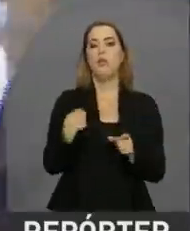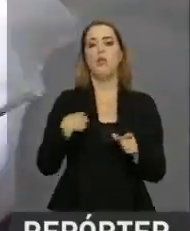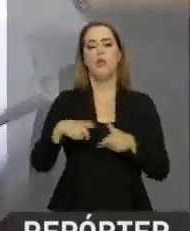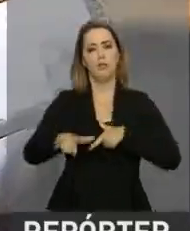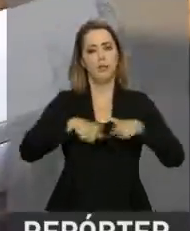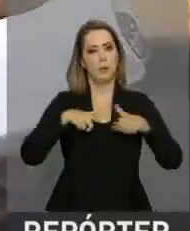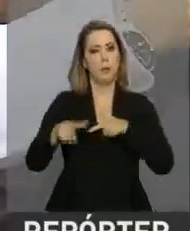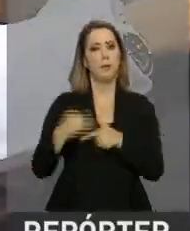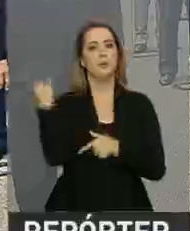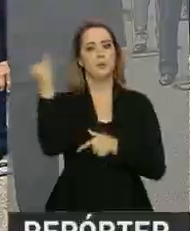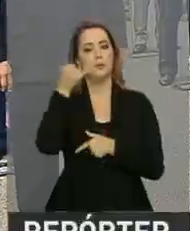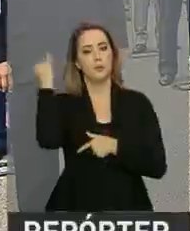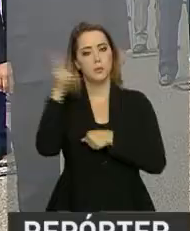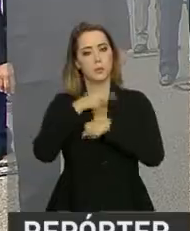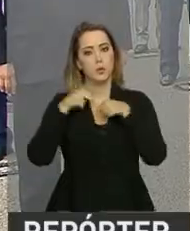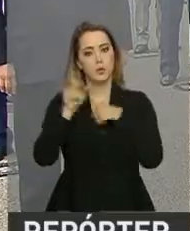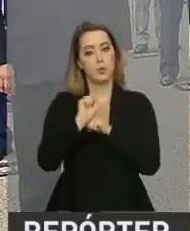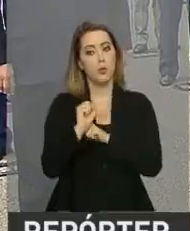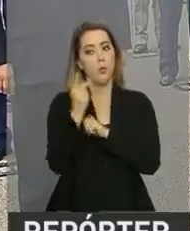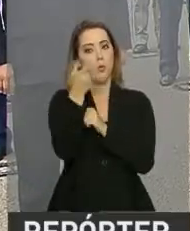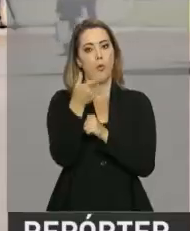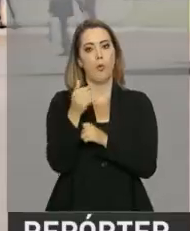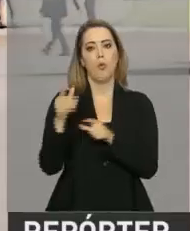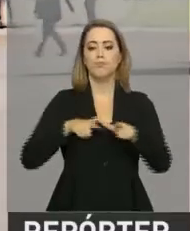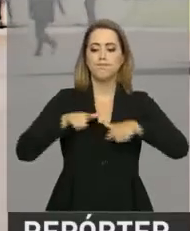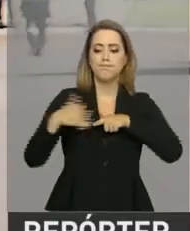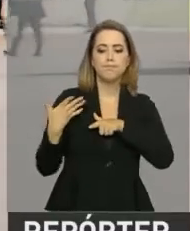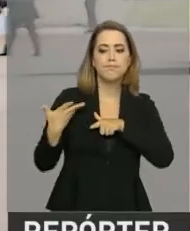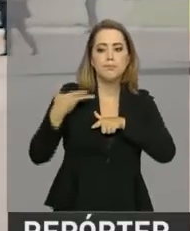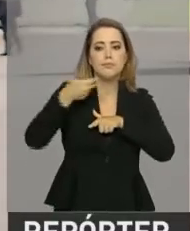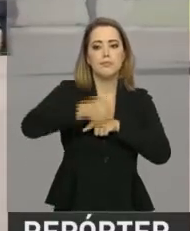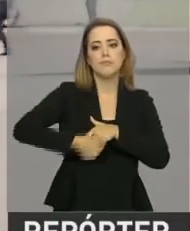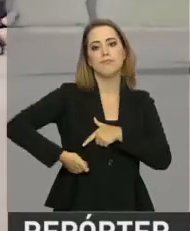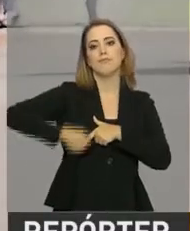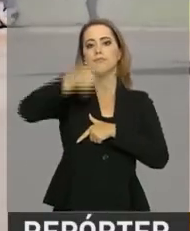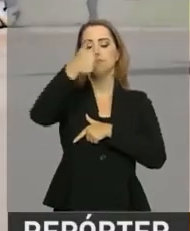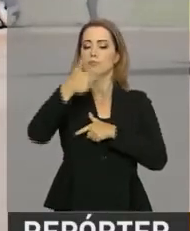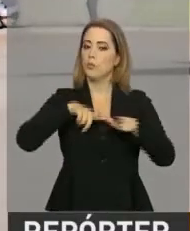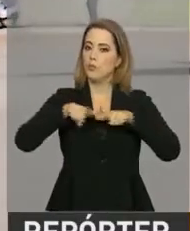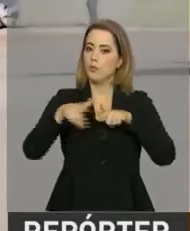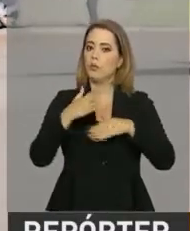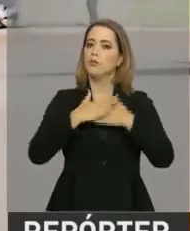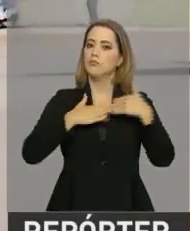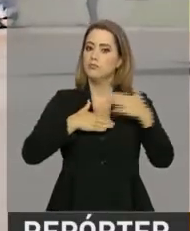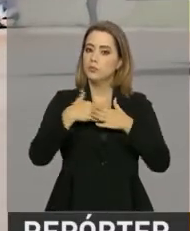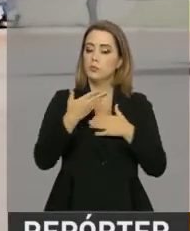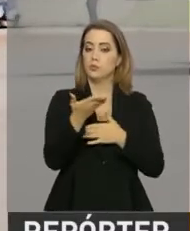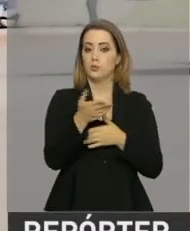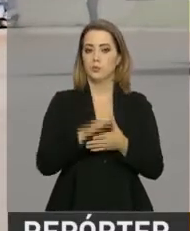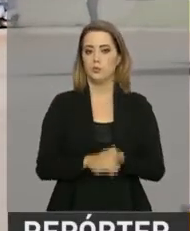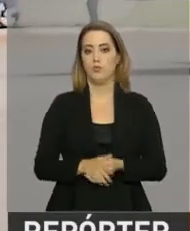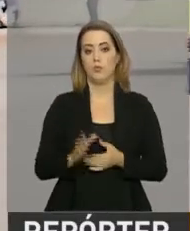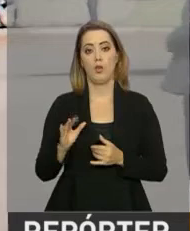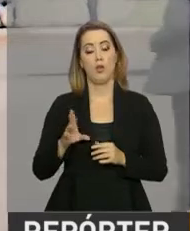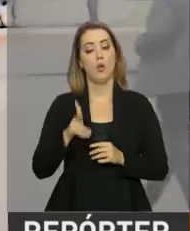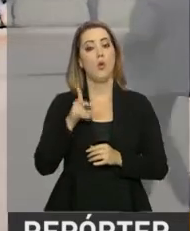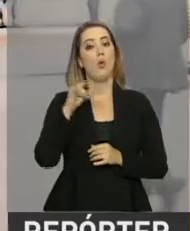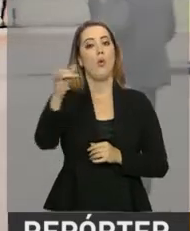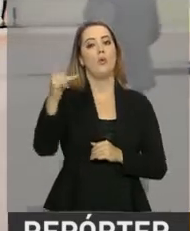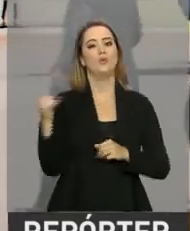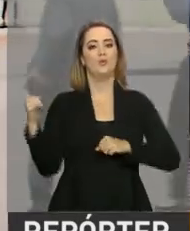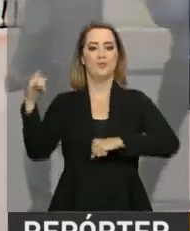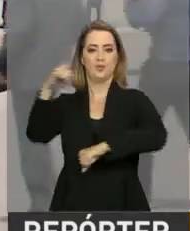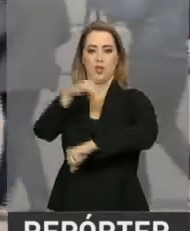ao país ou que se destacaram na profissão a cerimônia também marcou o dia do aviador e da força aérea brasileira